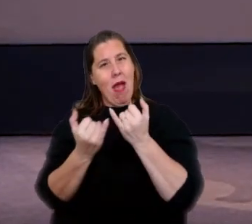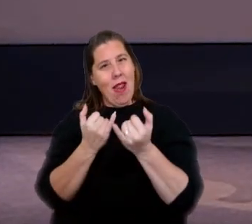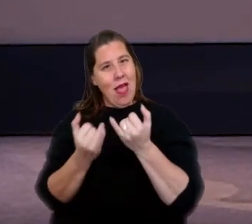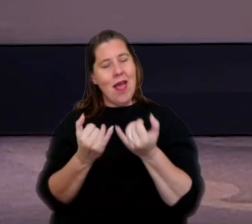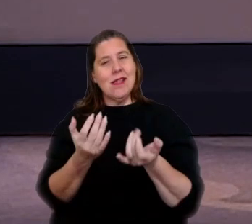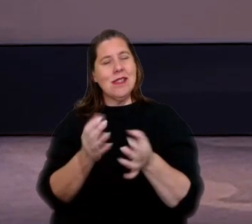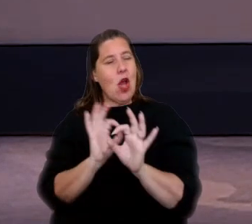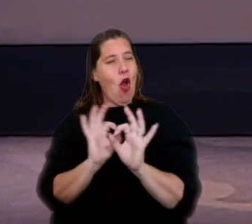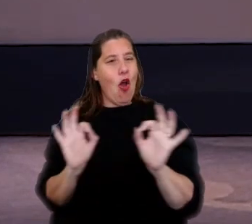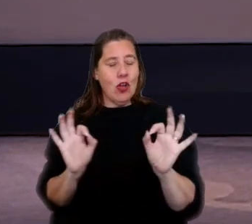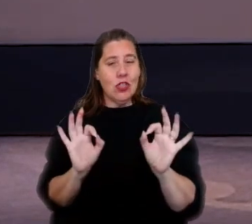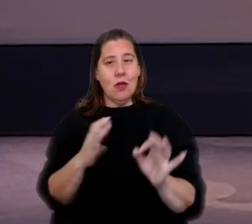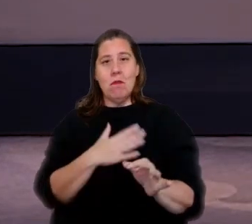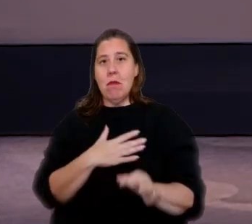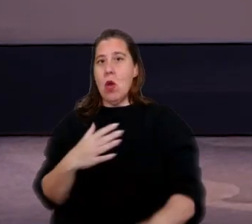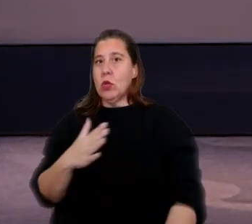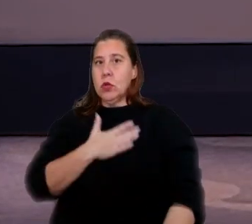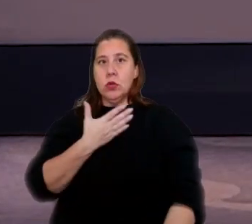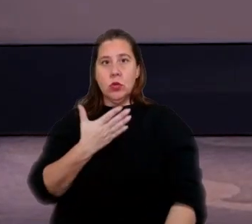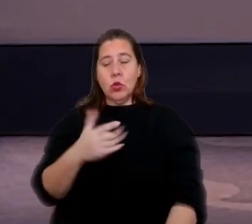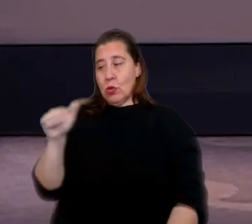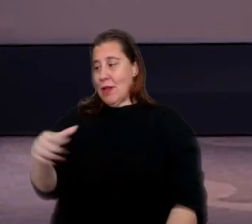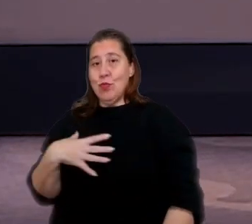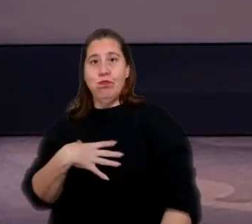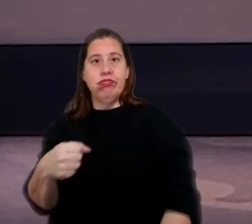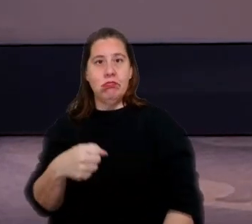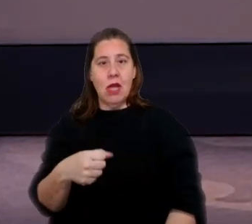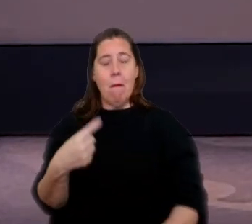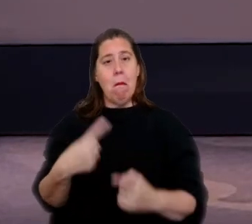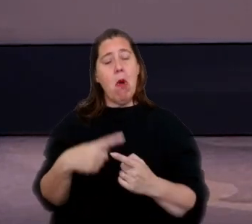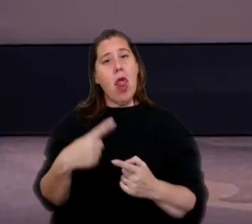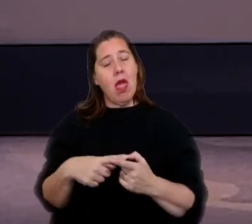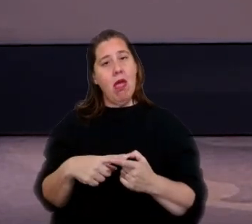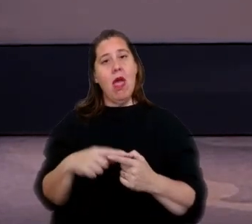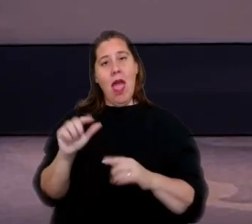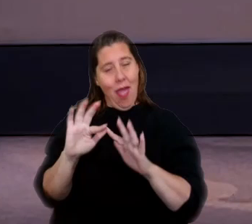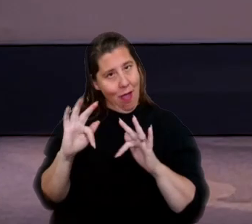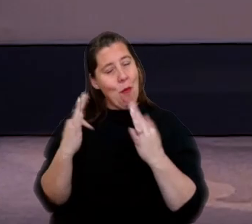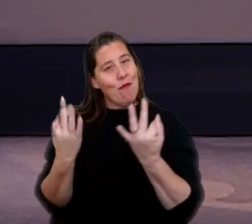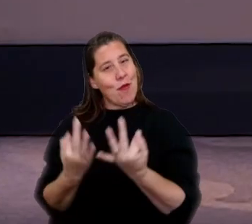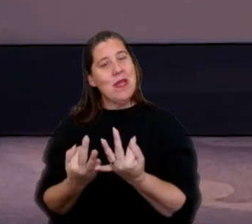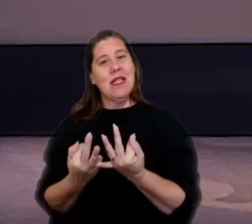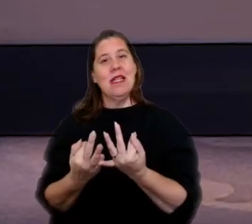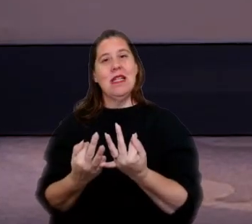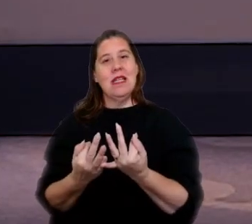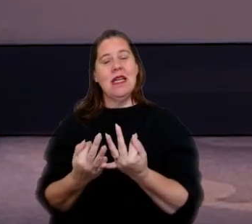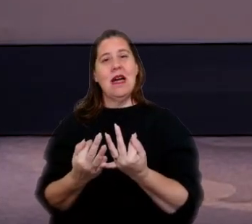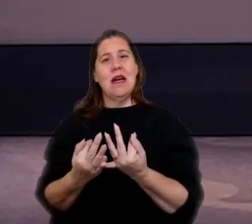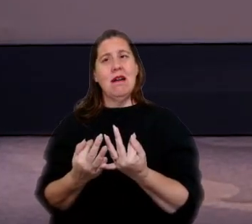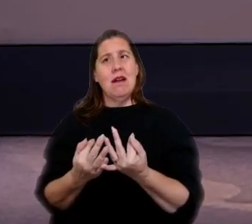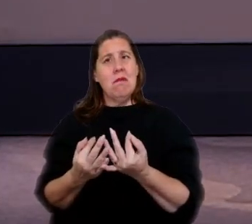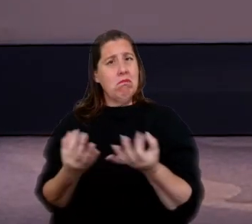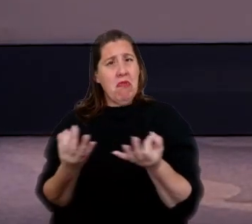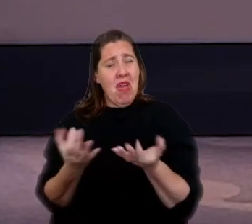que me parece no começo do filme saudável, então para mim é um choque esse suicídio, porque é uma família que não é uma